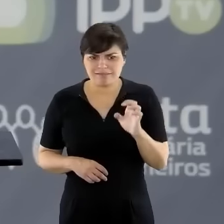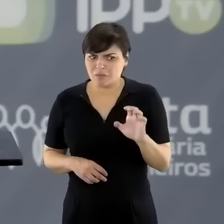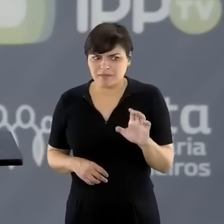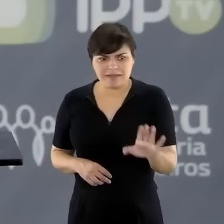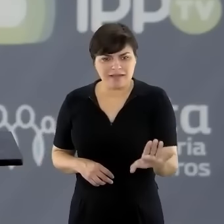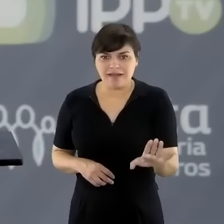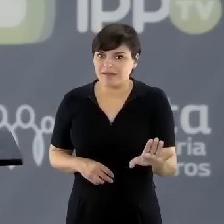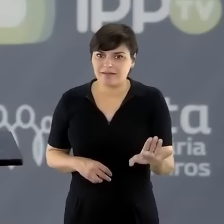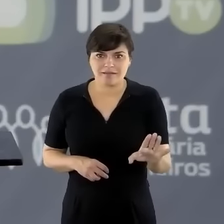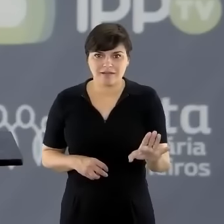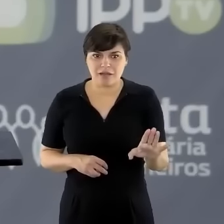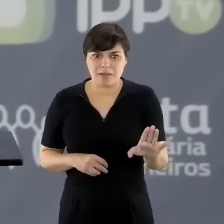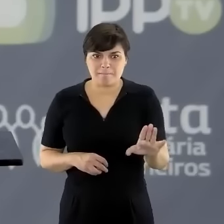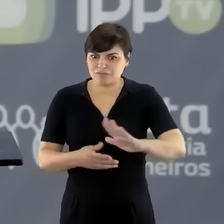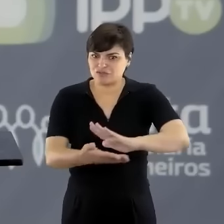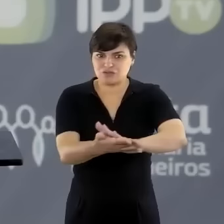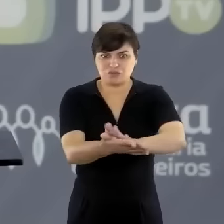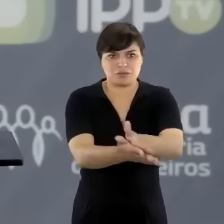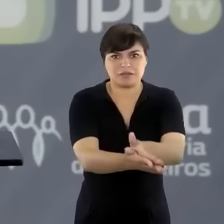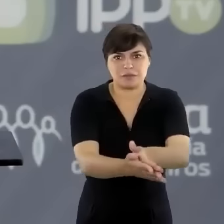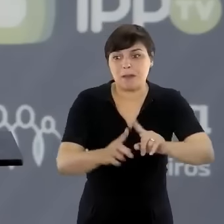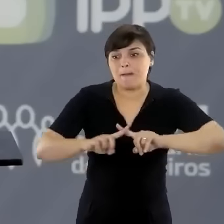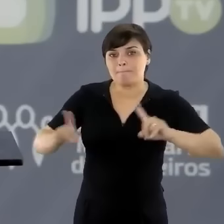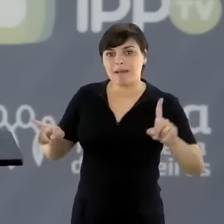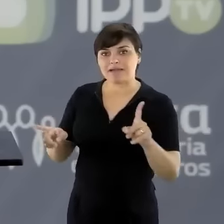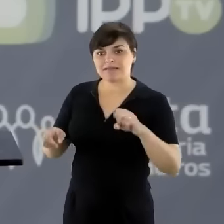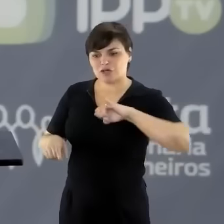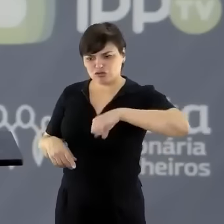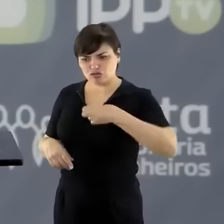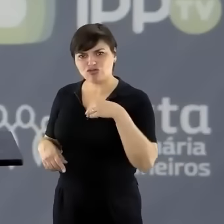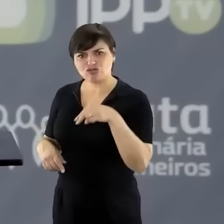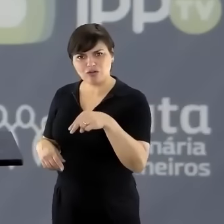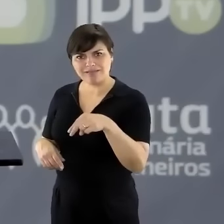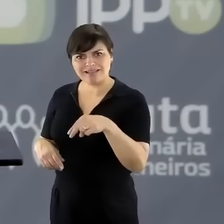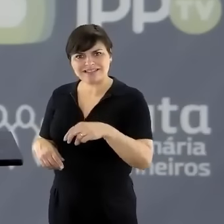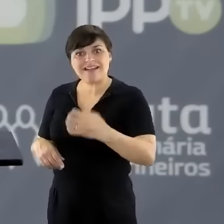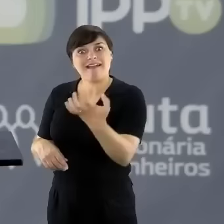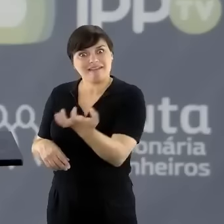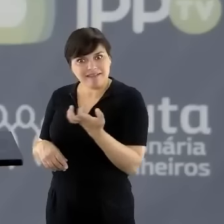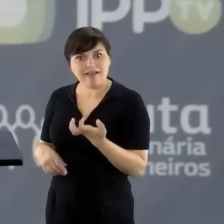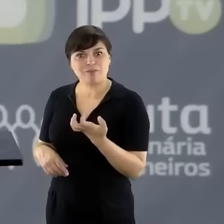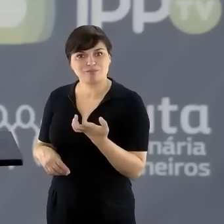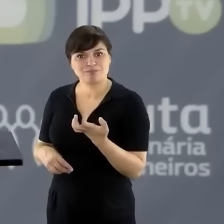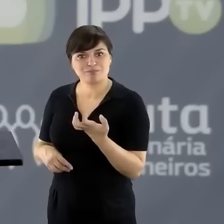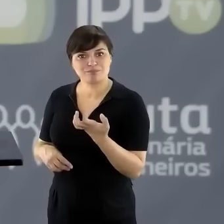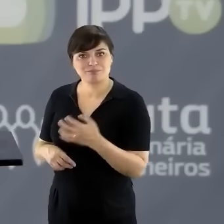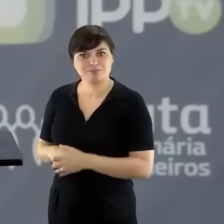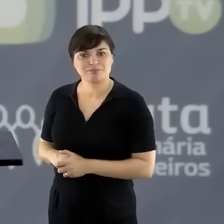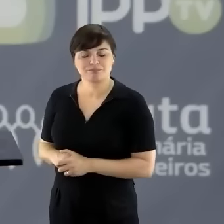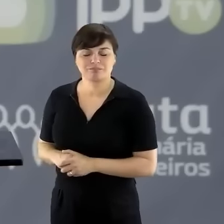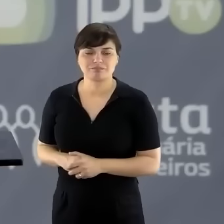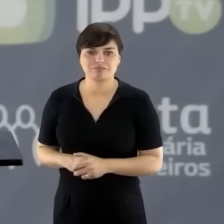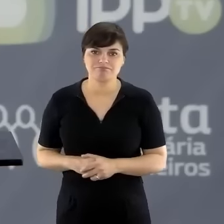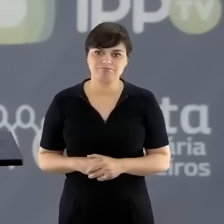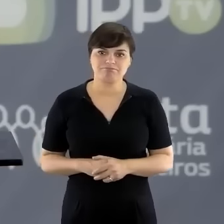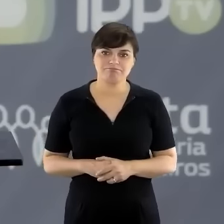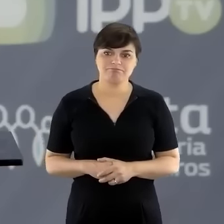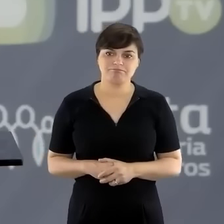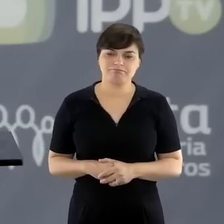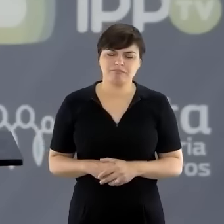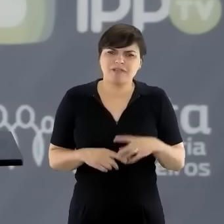a ira se entrega a ira agora a pergunta é o que que deixou Jonas